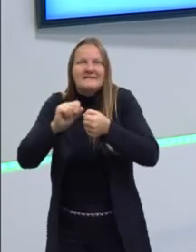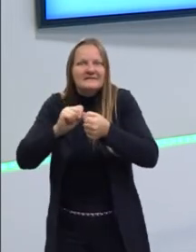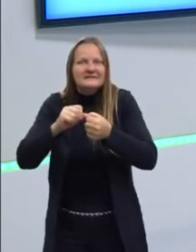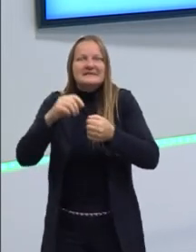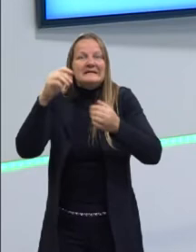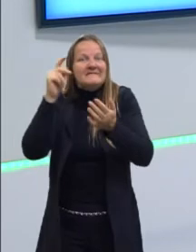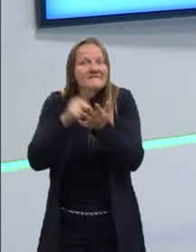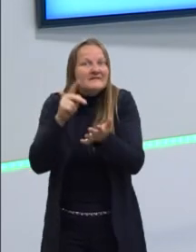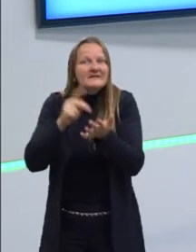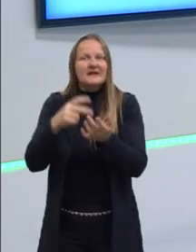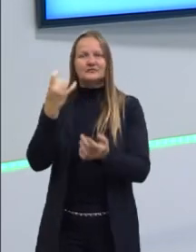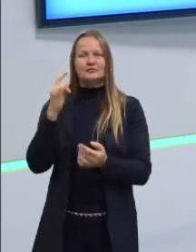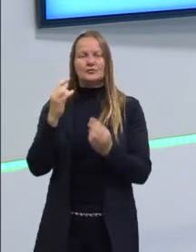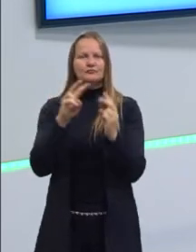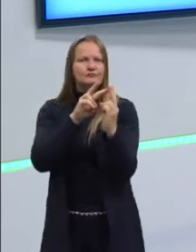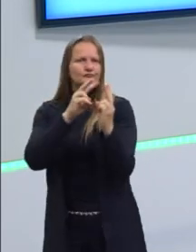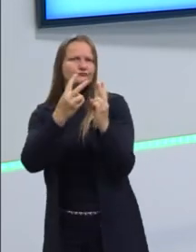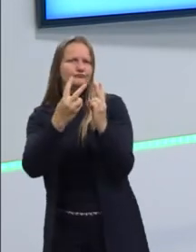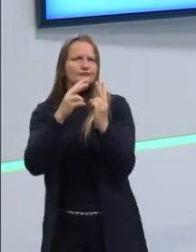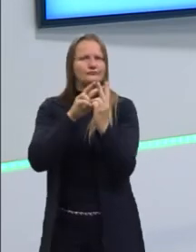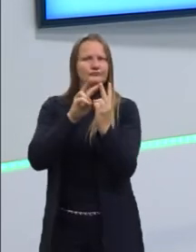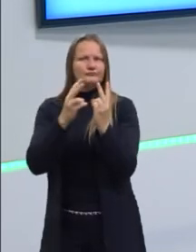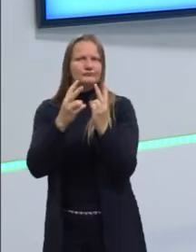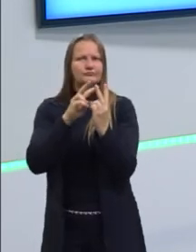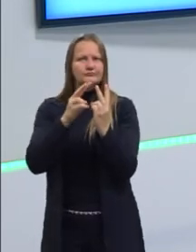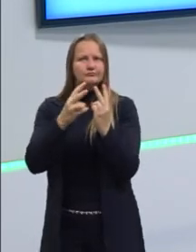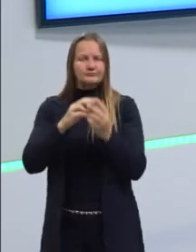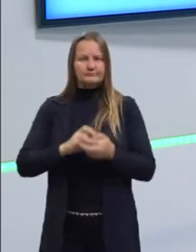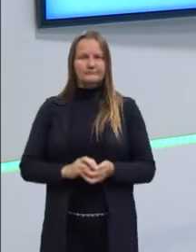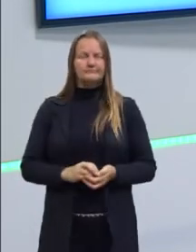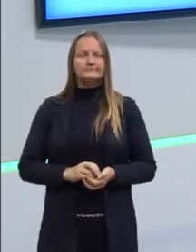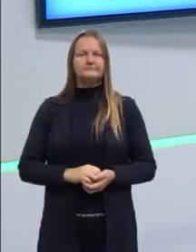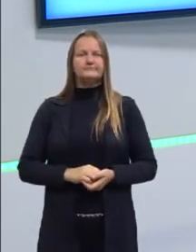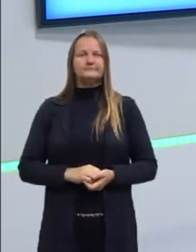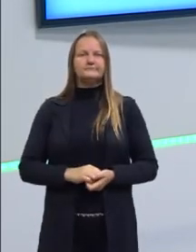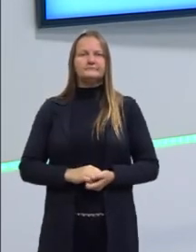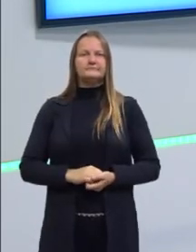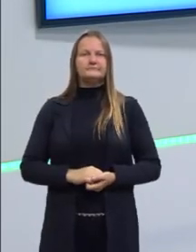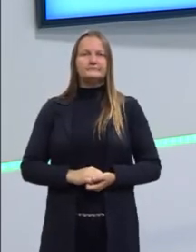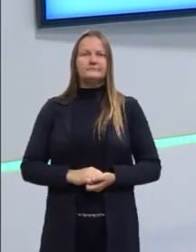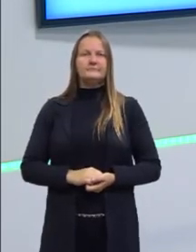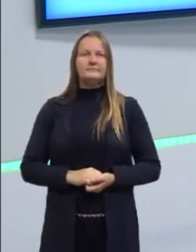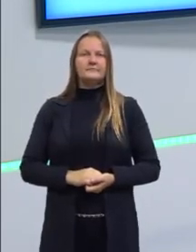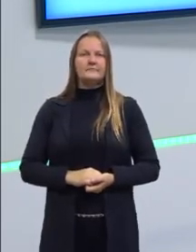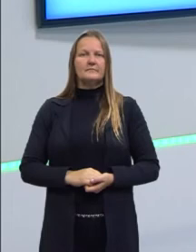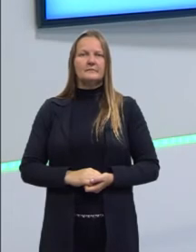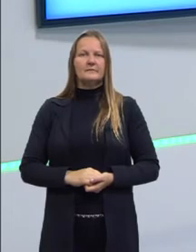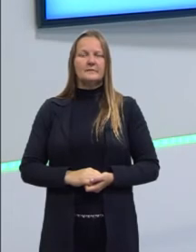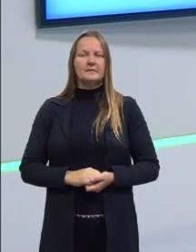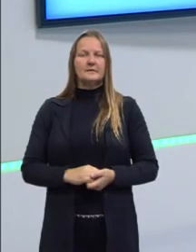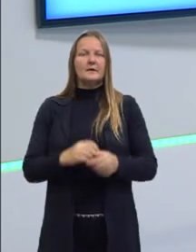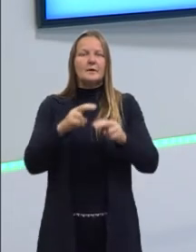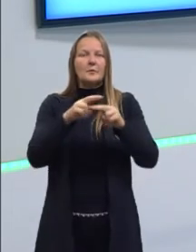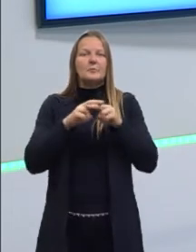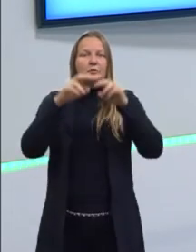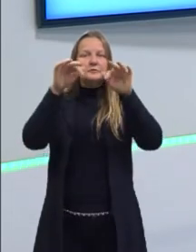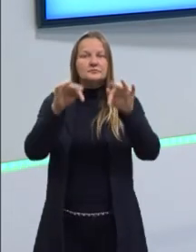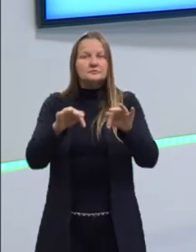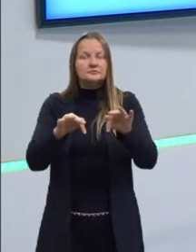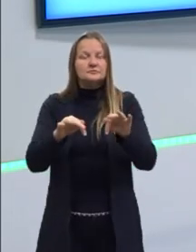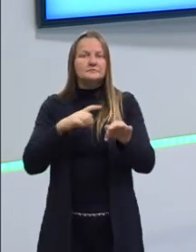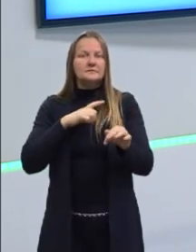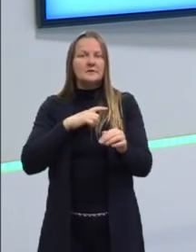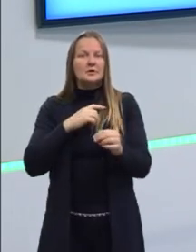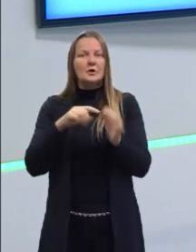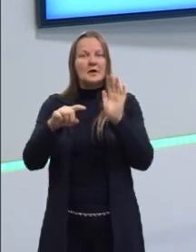Então esse como se fosse funciona como um não é então é acaba fazendo ali uma